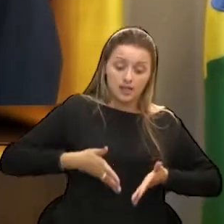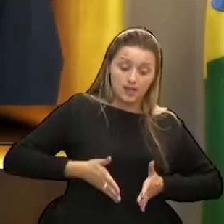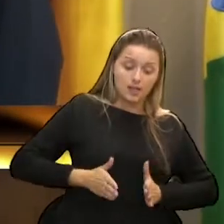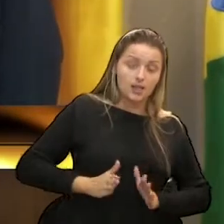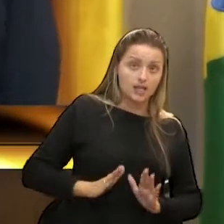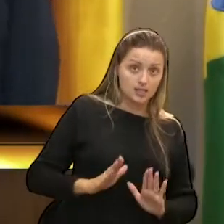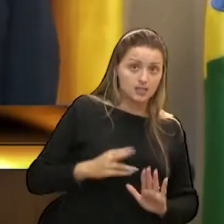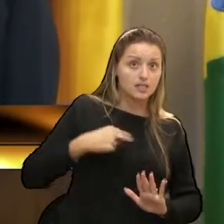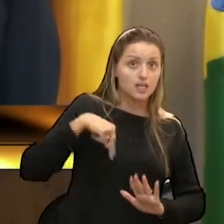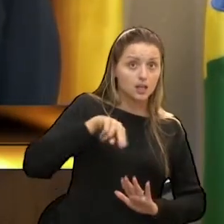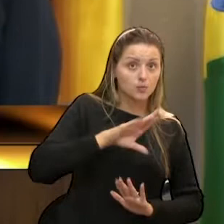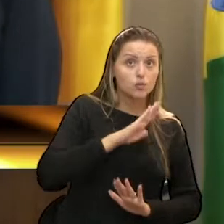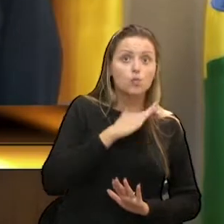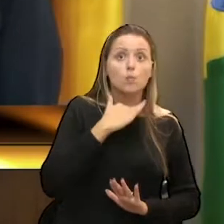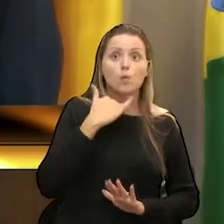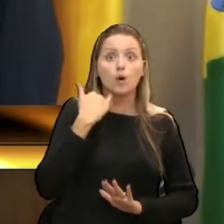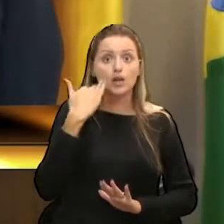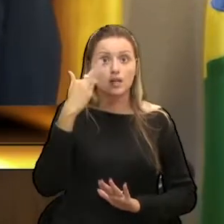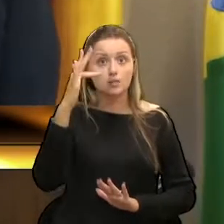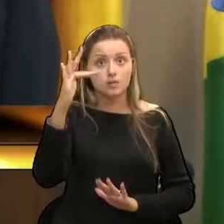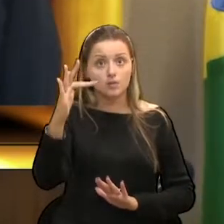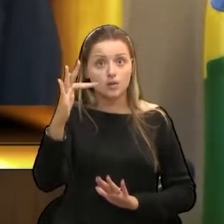Nascemos, morreremos,